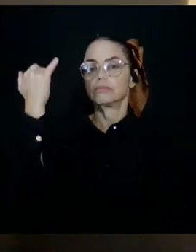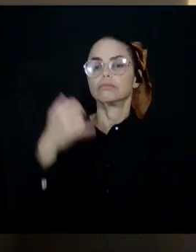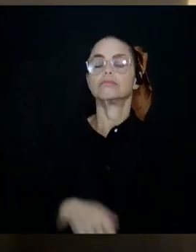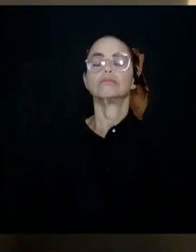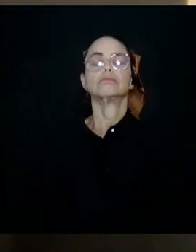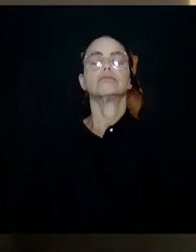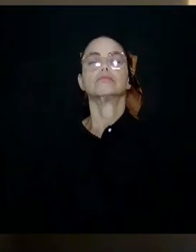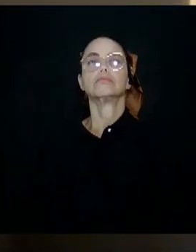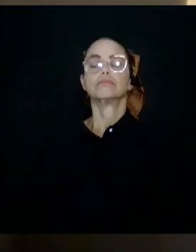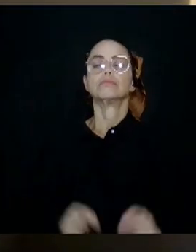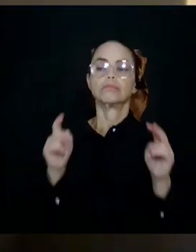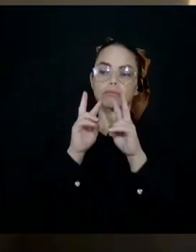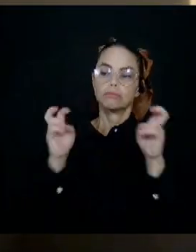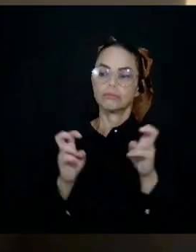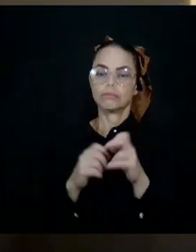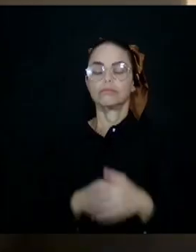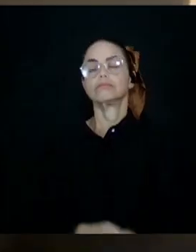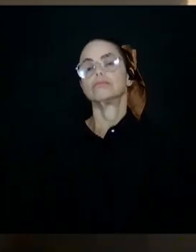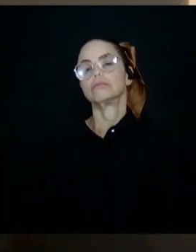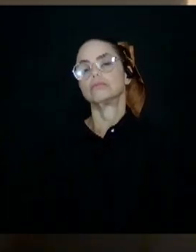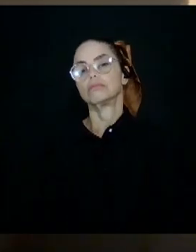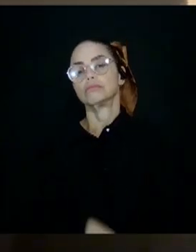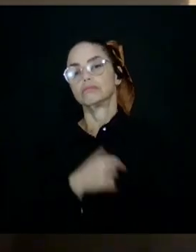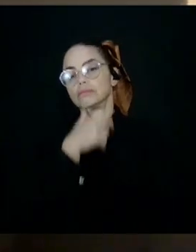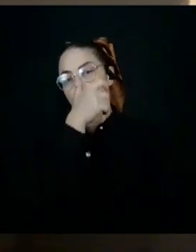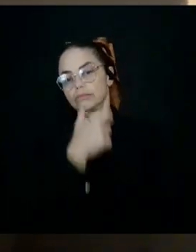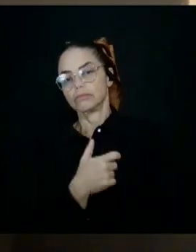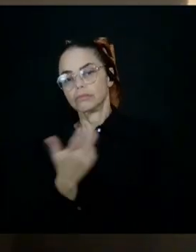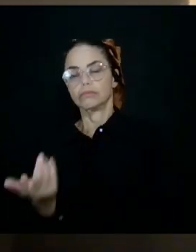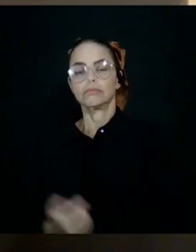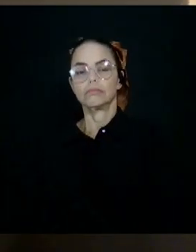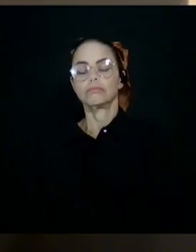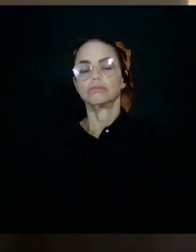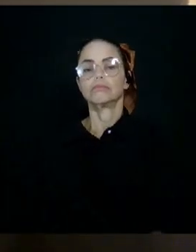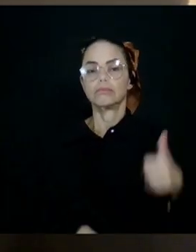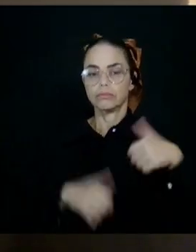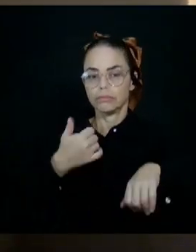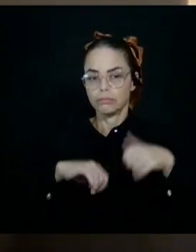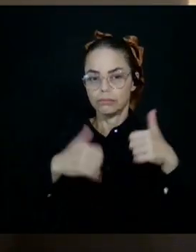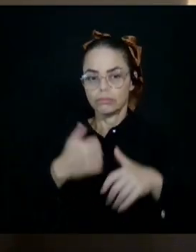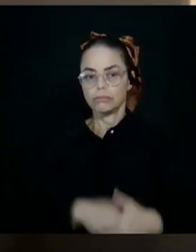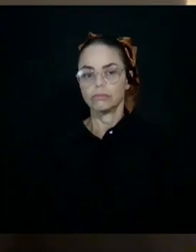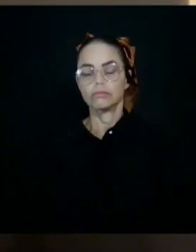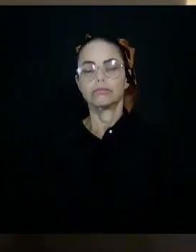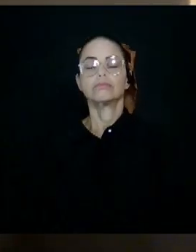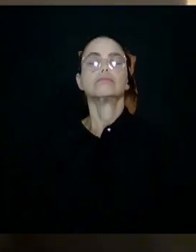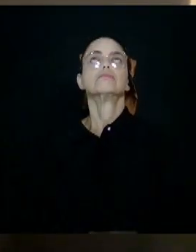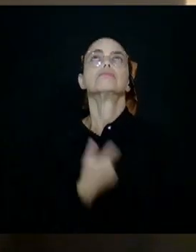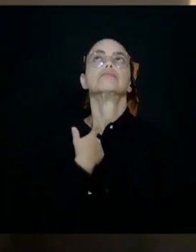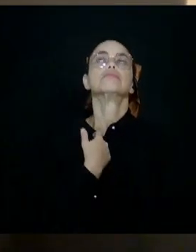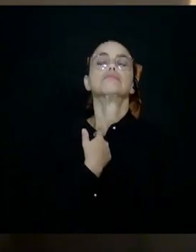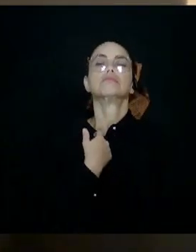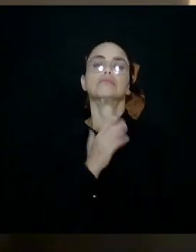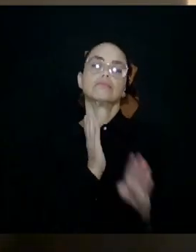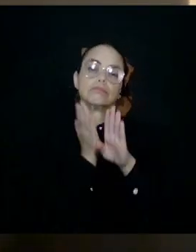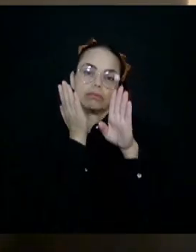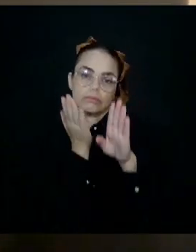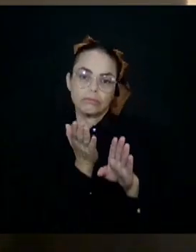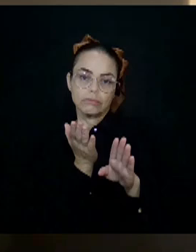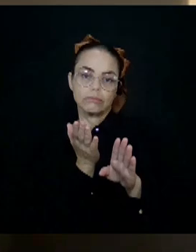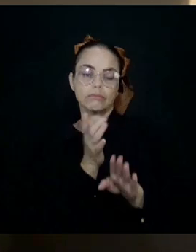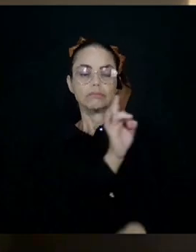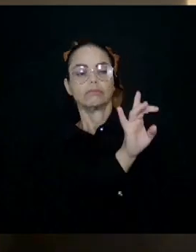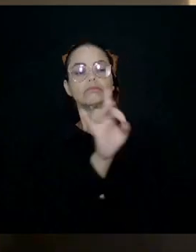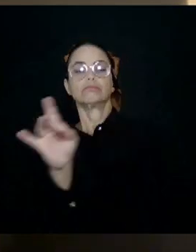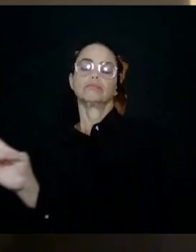questão da persona, né? Na psicologia analítica, a gente identifica que cada pessoa não é uma só, né? Nós